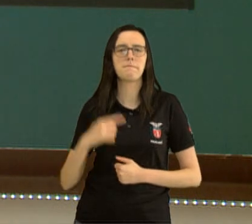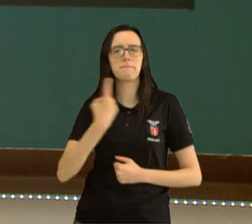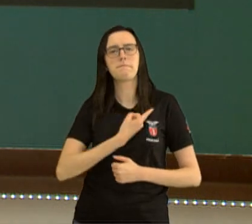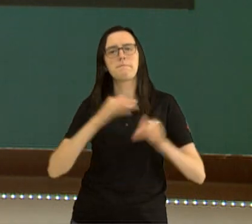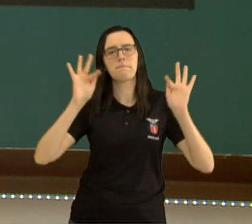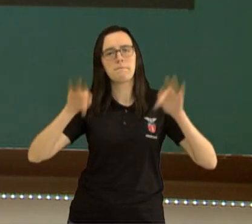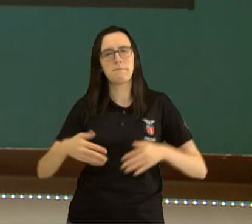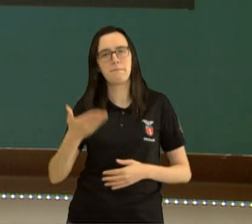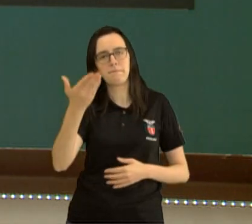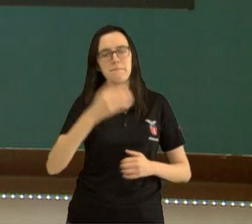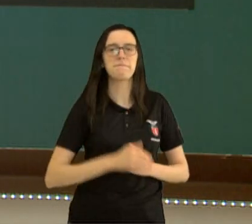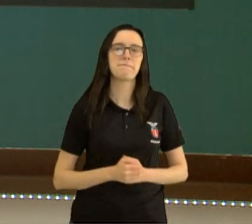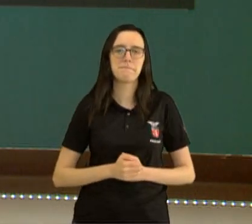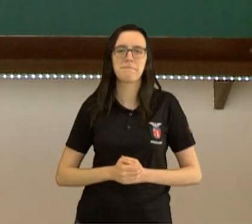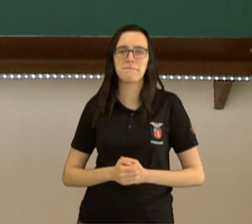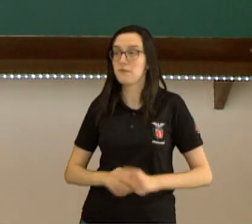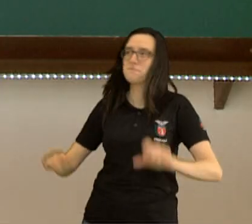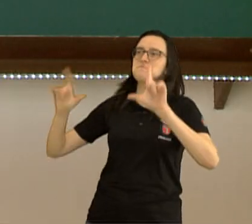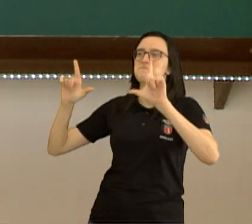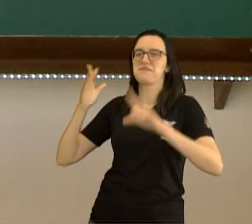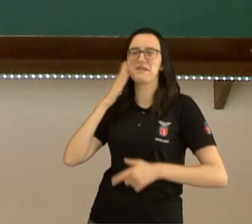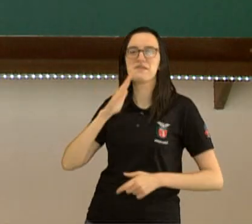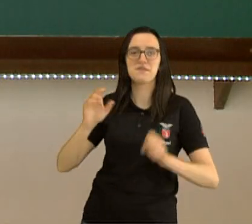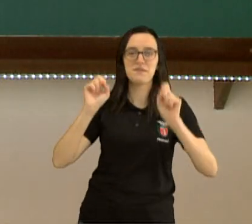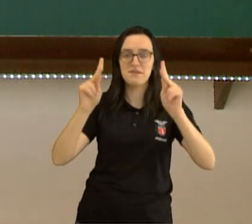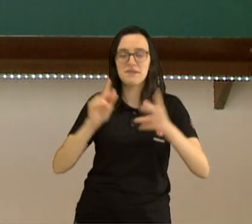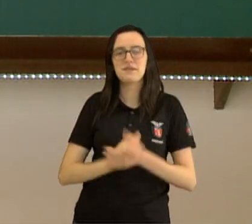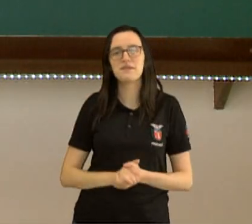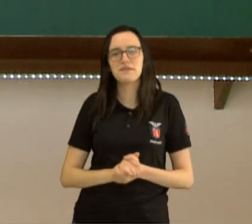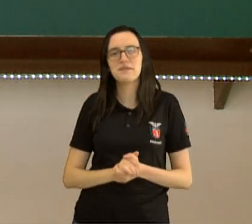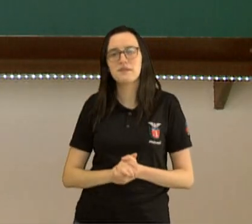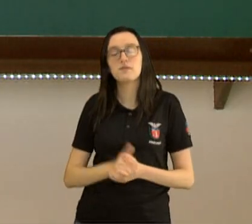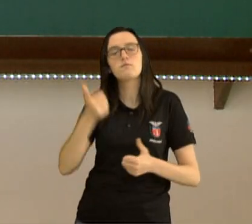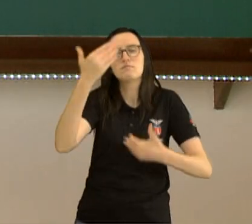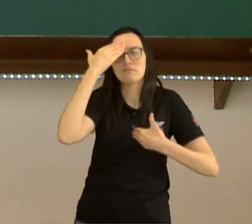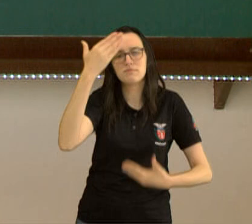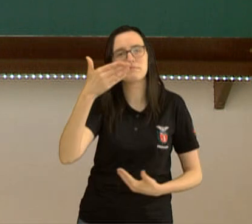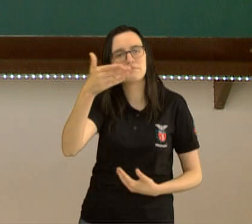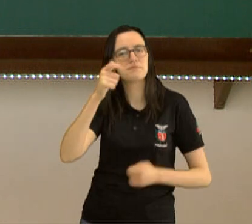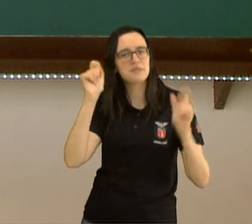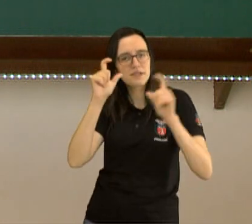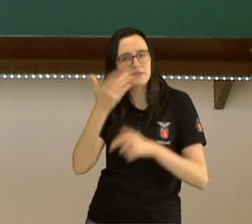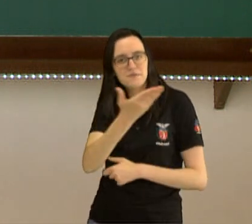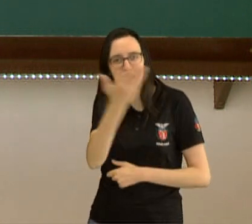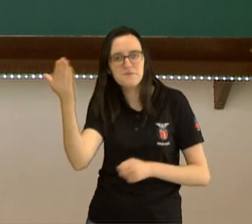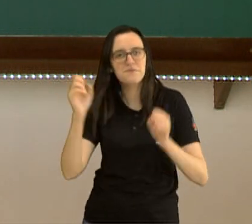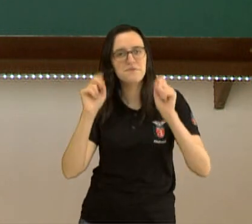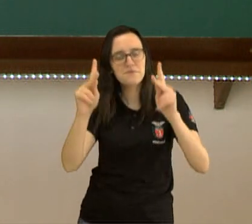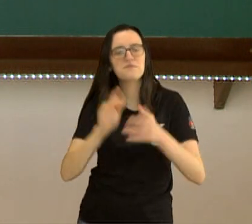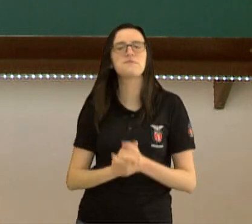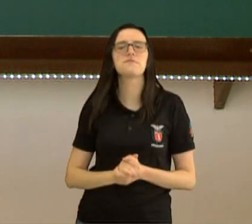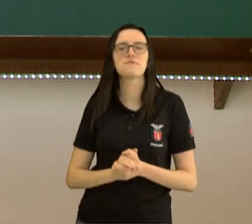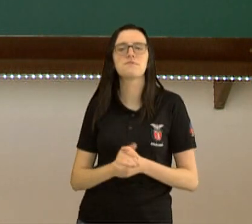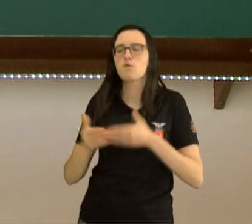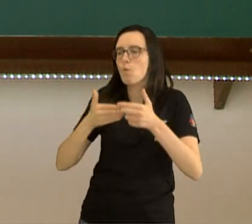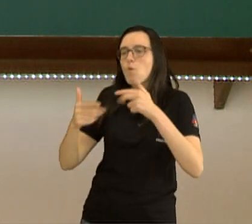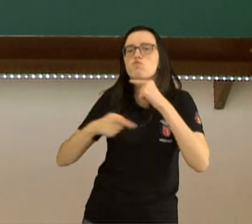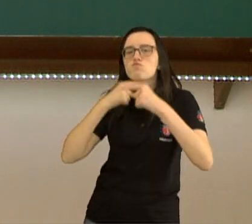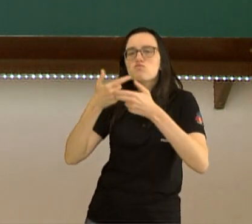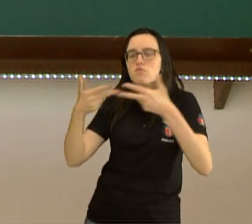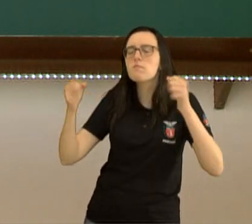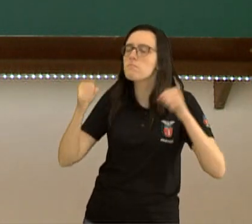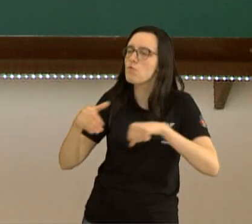aqui, ó. Opa, tela azul aqui, ok? Obrigado aí pela atenção de vocês, tá ok? Qualquer dúvida